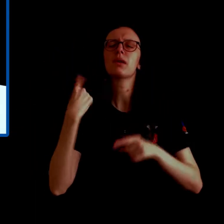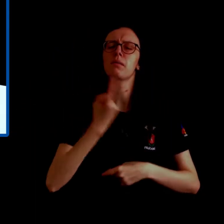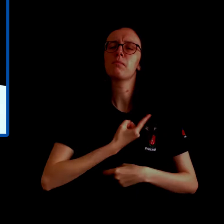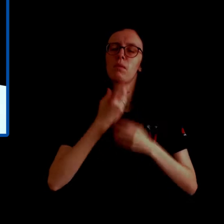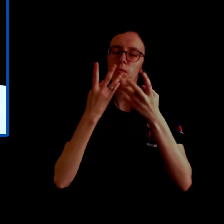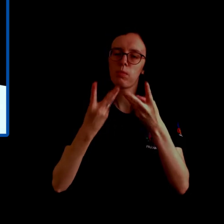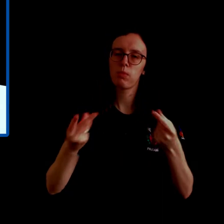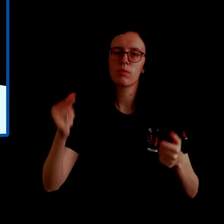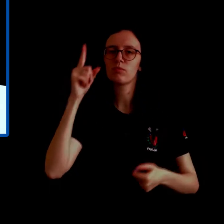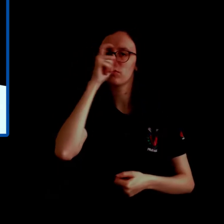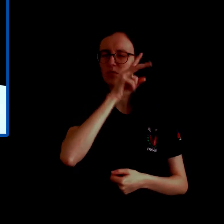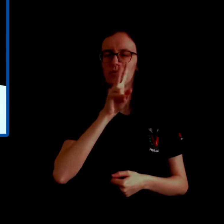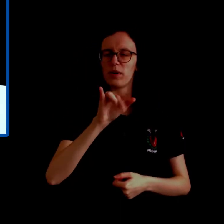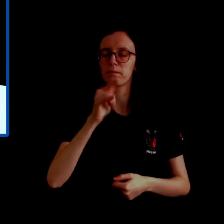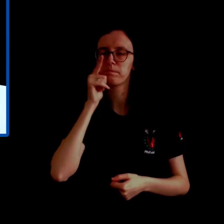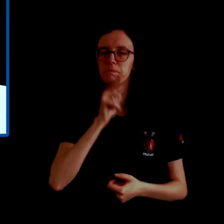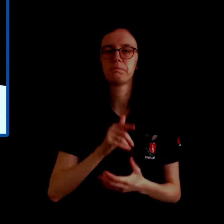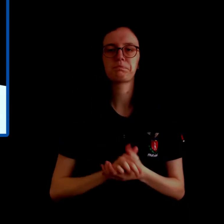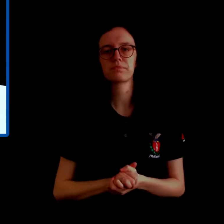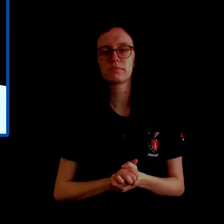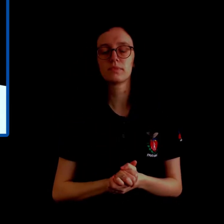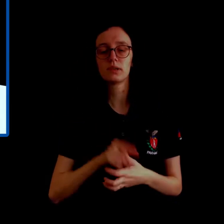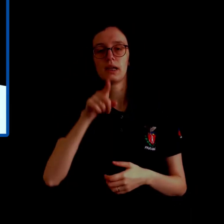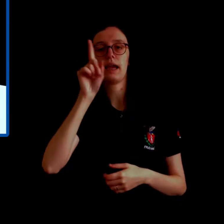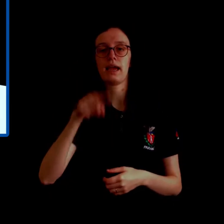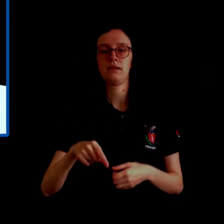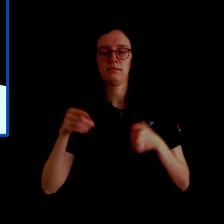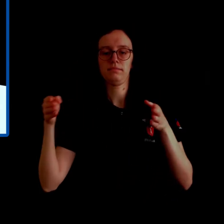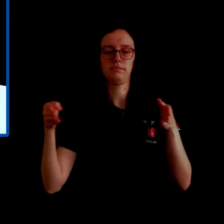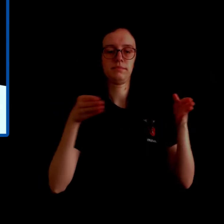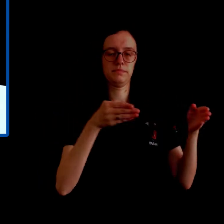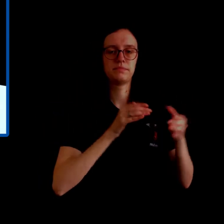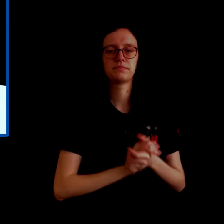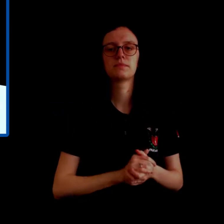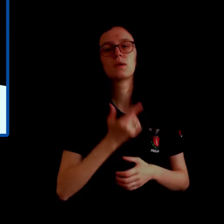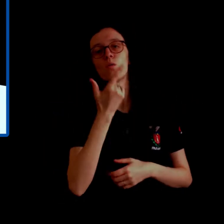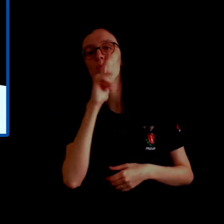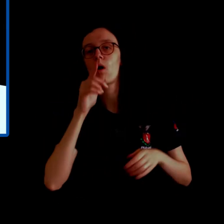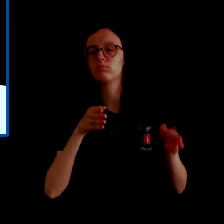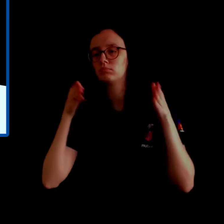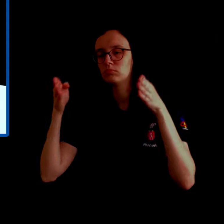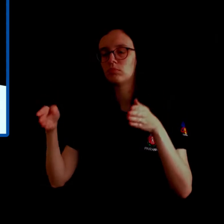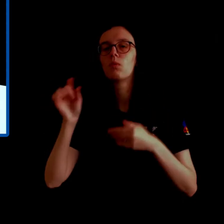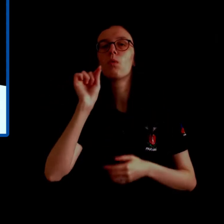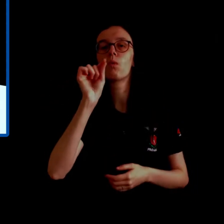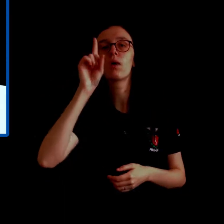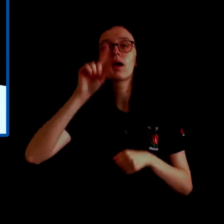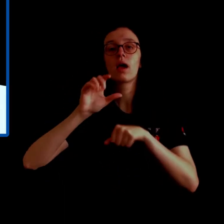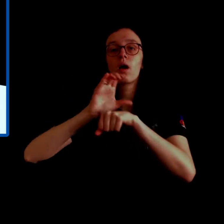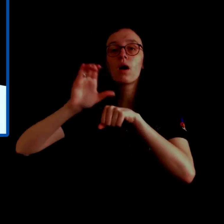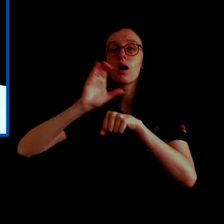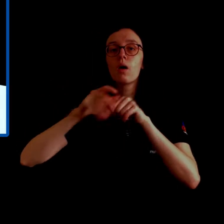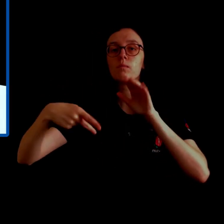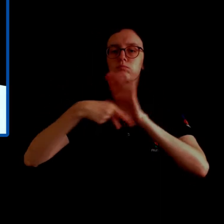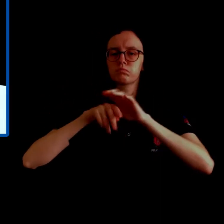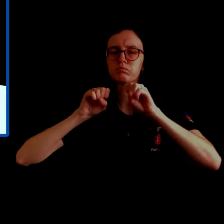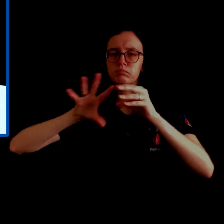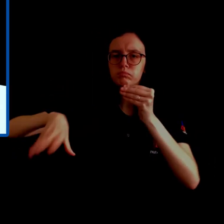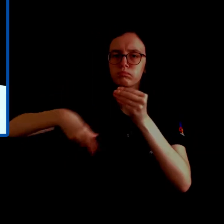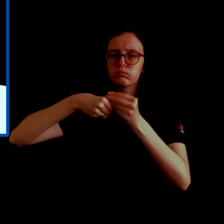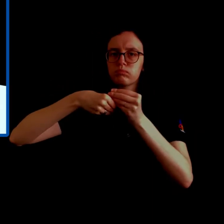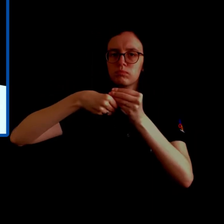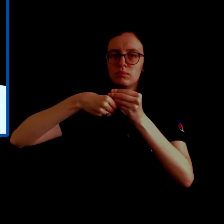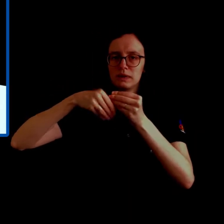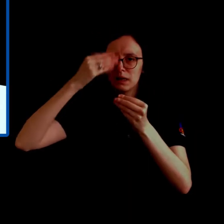essa dificuldade. Então, essa é a primeira ação. A segunda ação é um curso de formação,